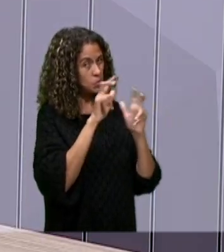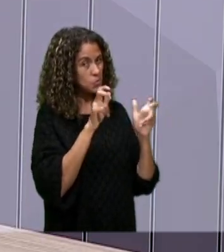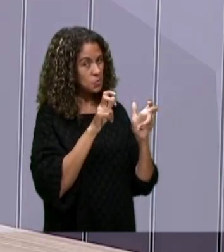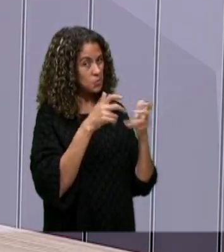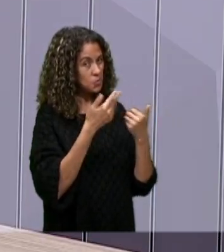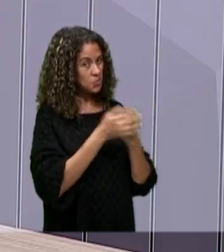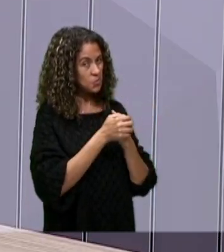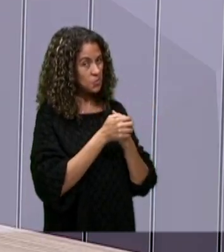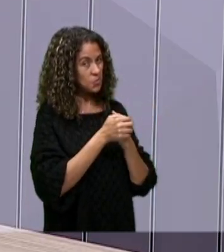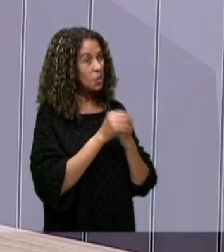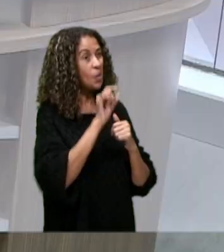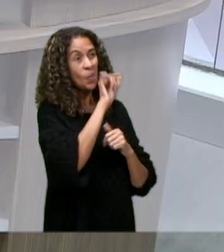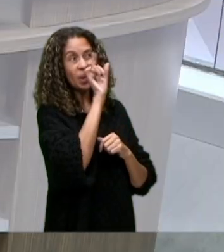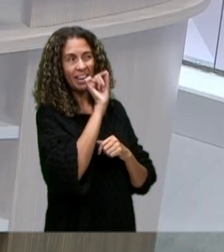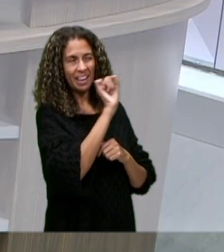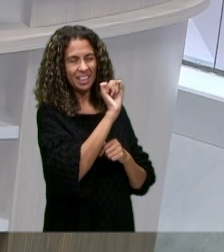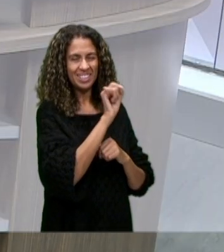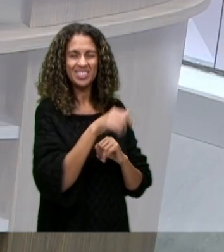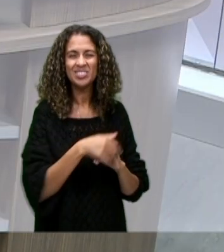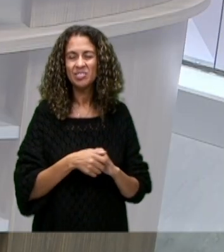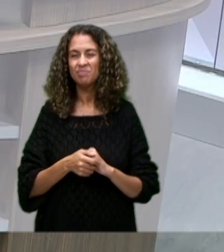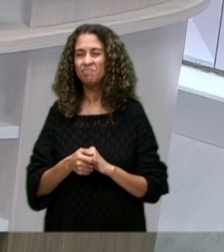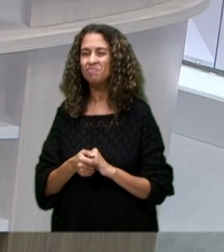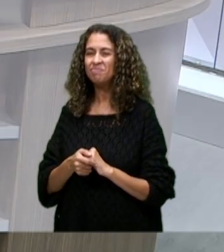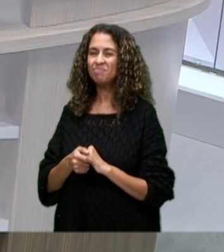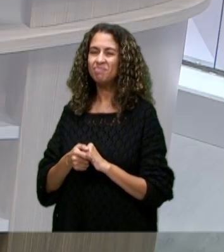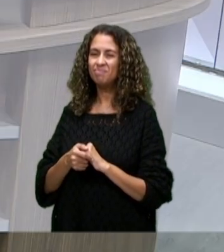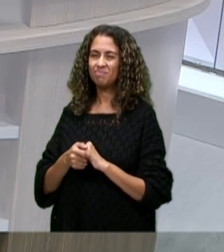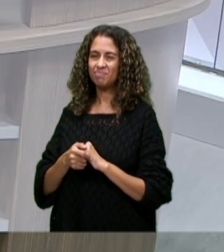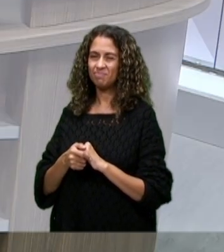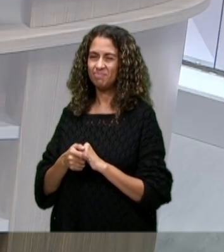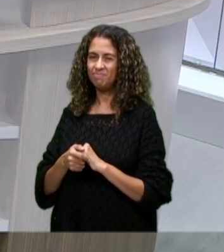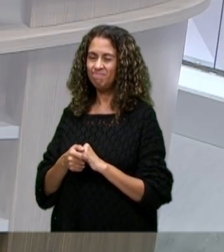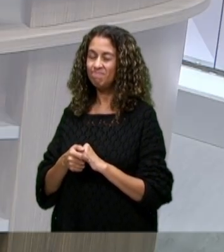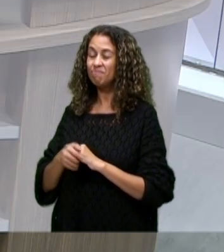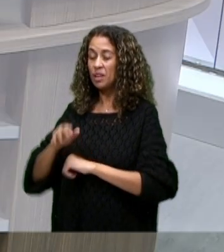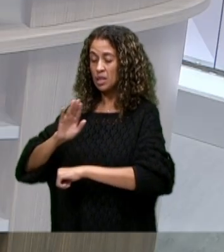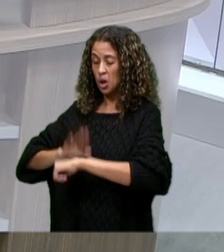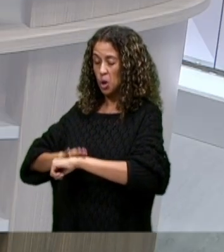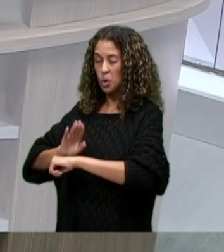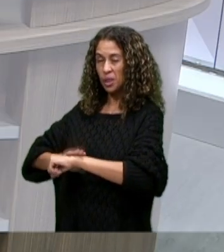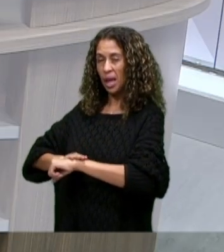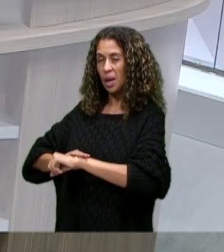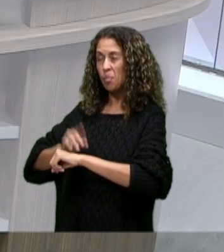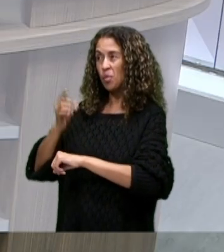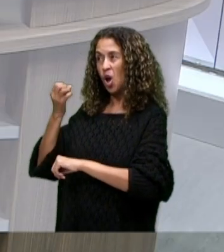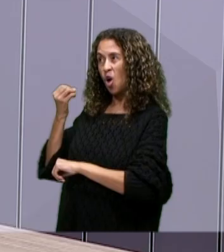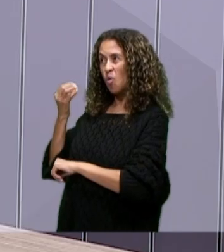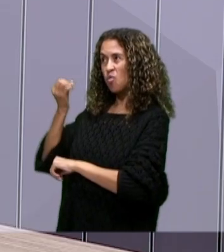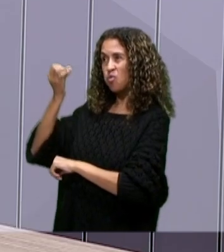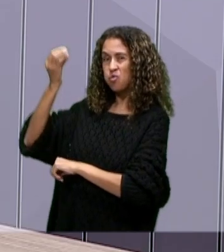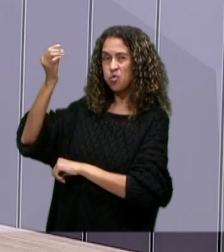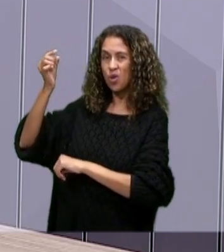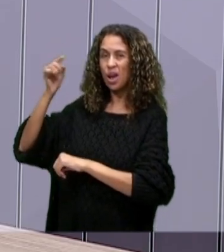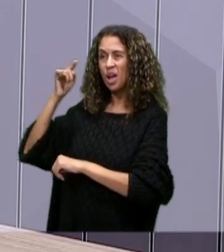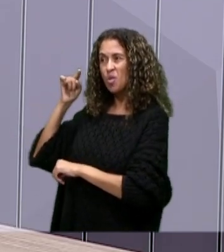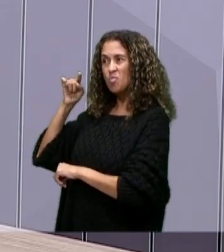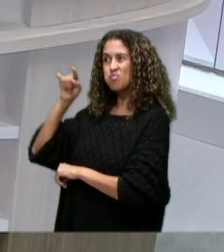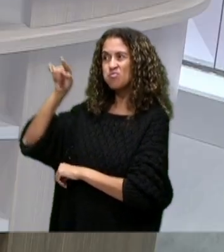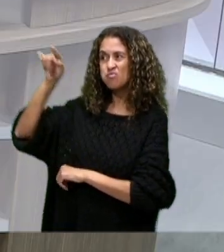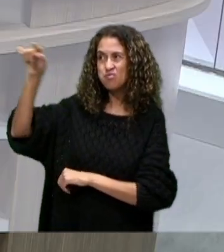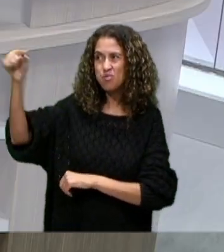é o quê? Vai ser viagem no tempo. Voltamos à ficção científica. Mas